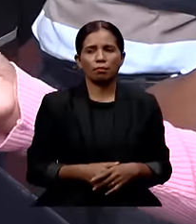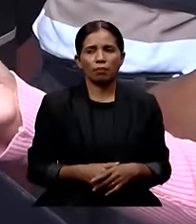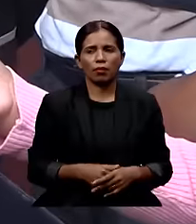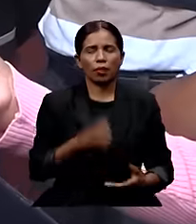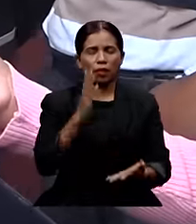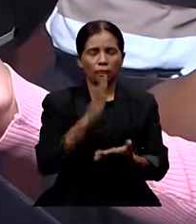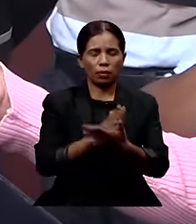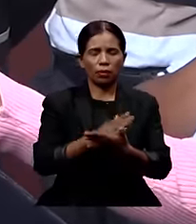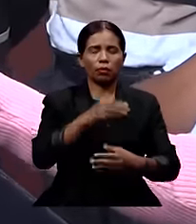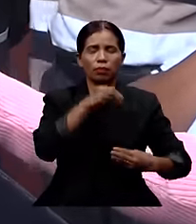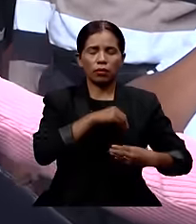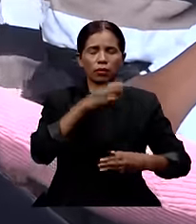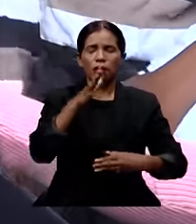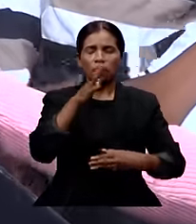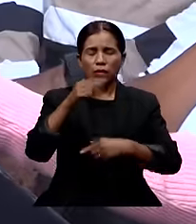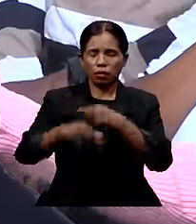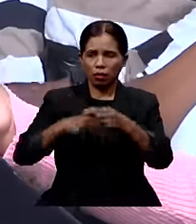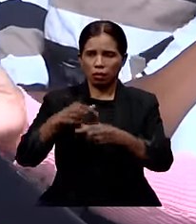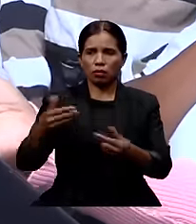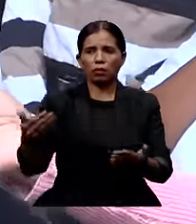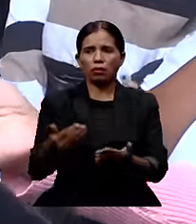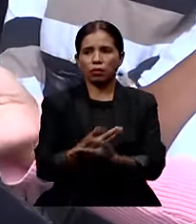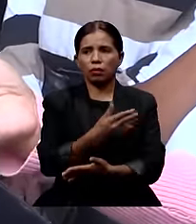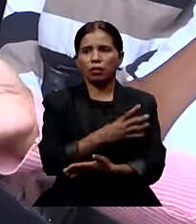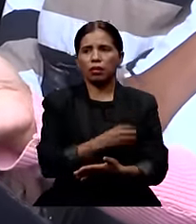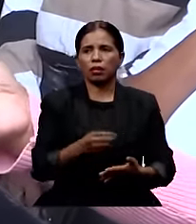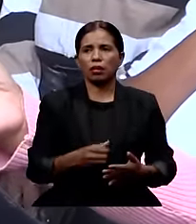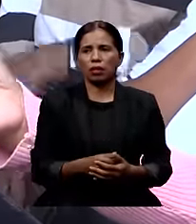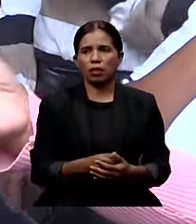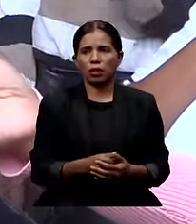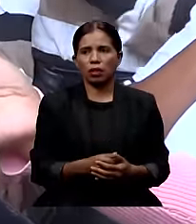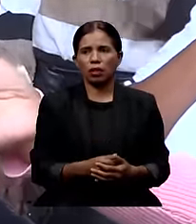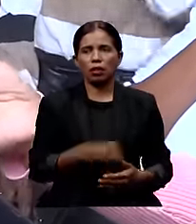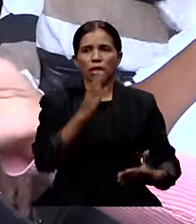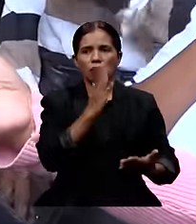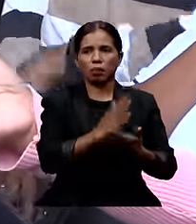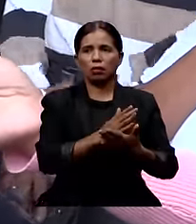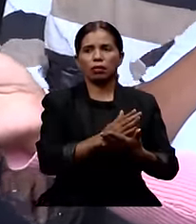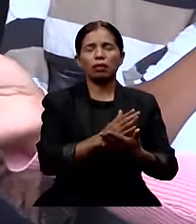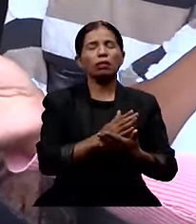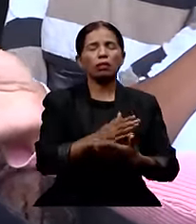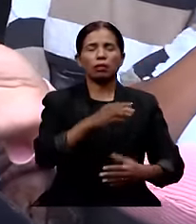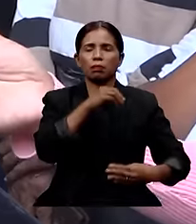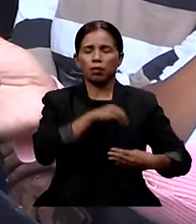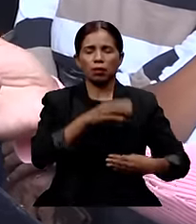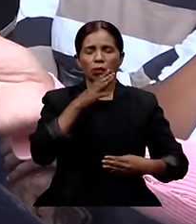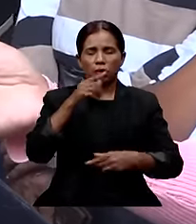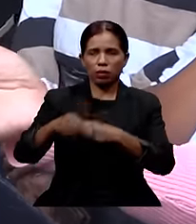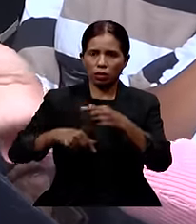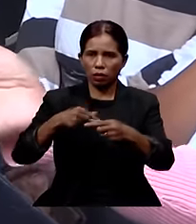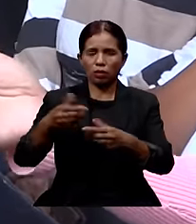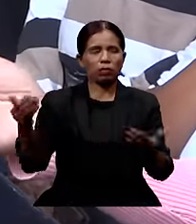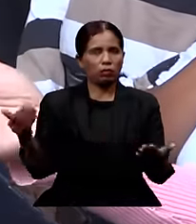da mãe geração fon, a para bolsa da mãe geração fon, a para da lei de tam bolsa da mãe geração fon. Bolsa da mãe geração